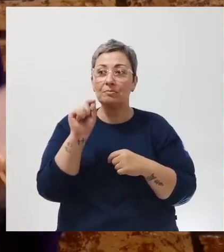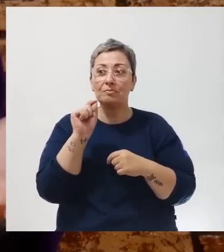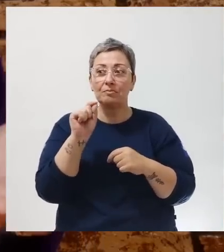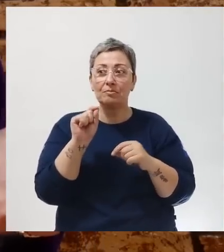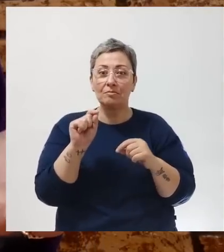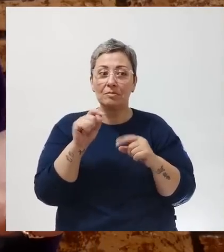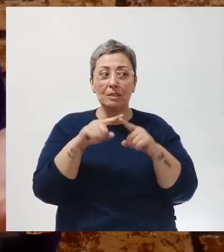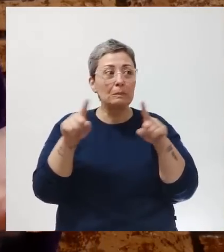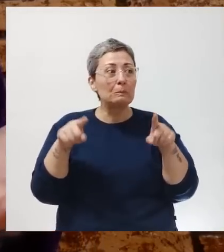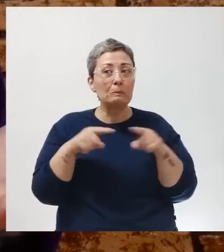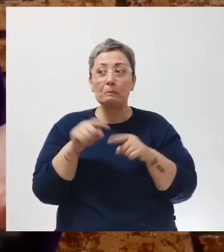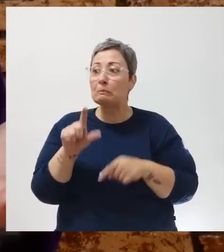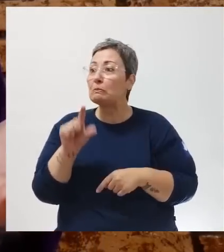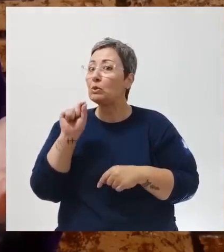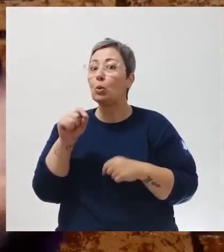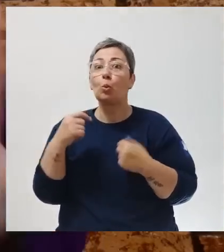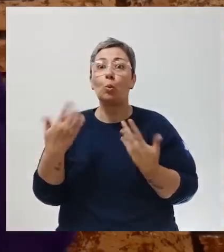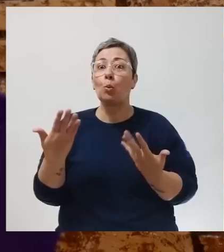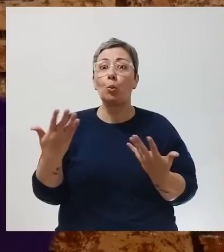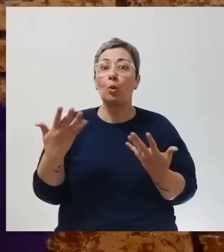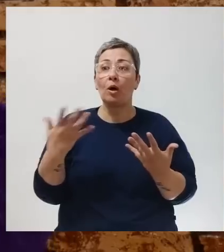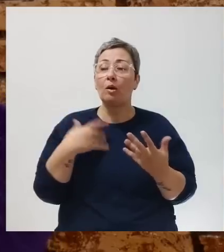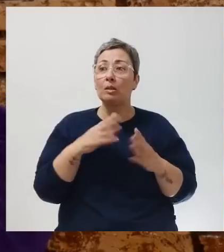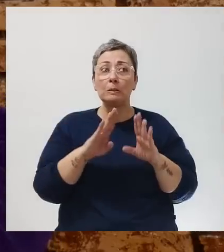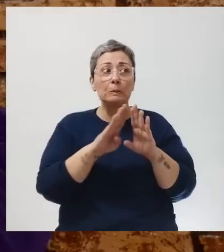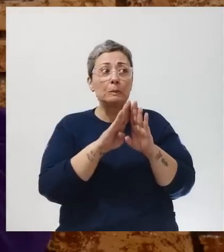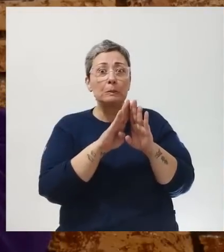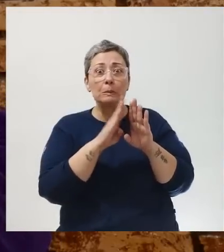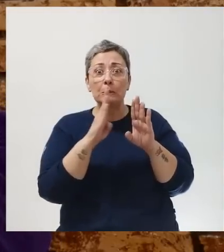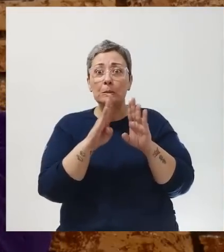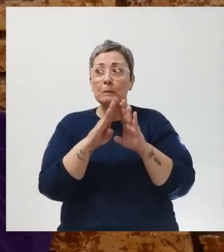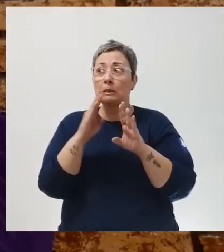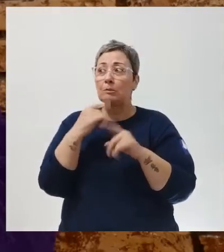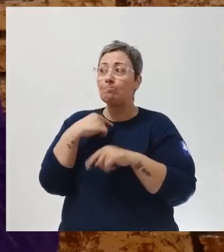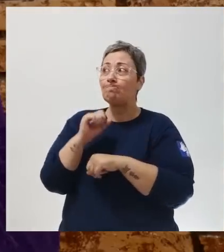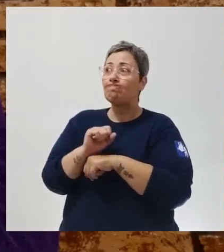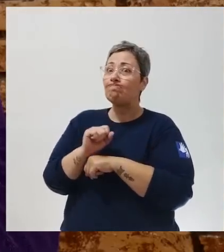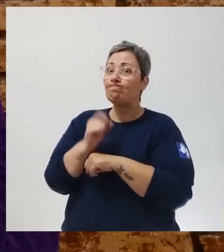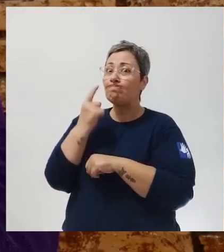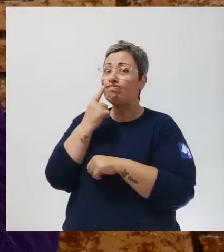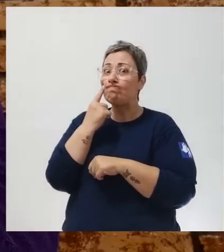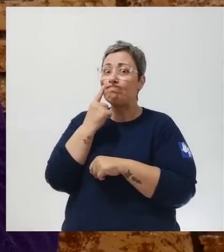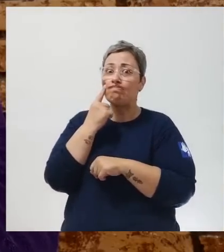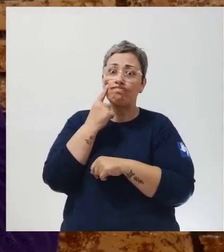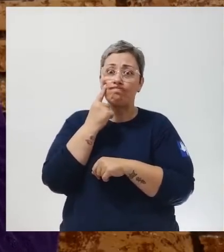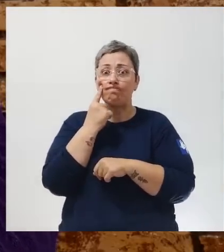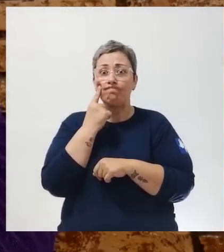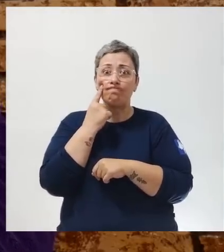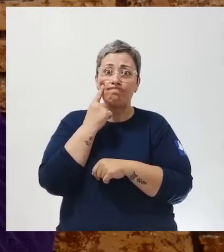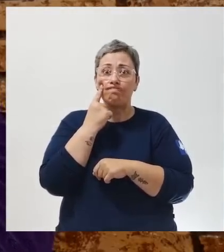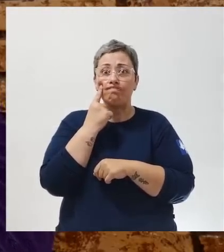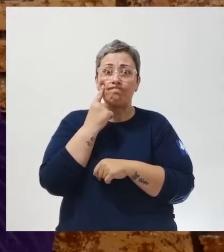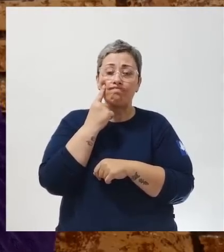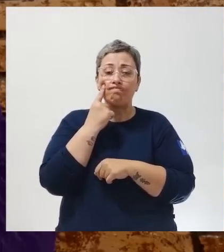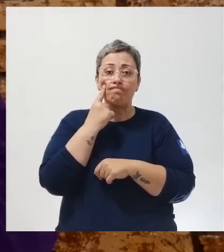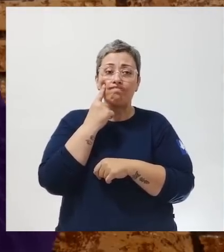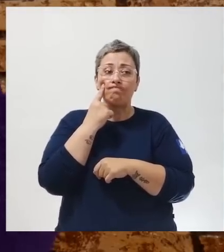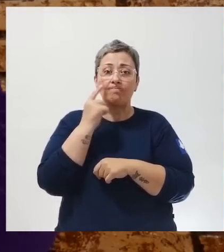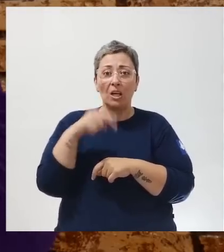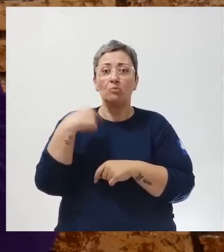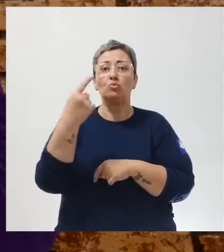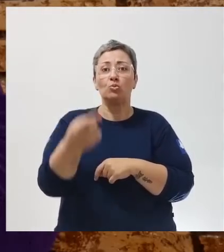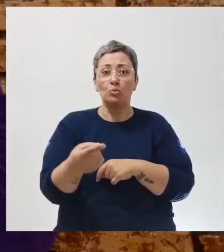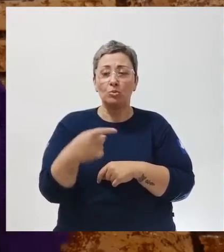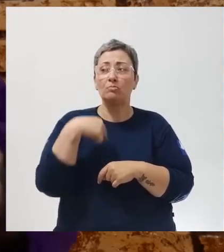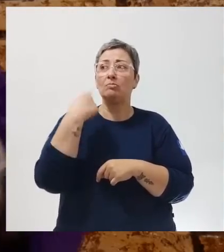Que sala escolher? Diante de cada porta o rei parava, pensava e